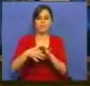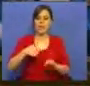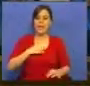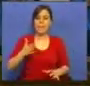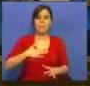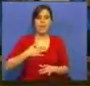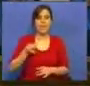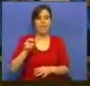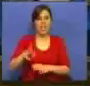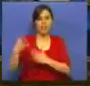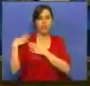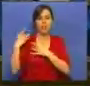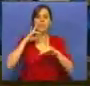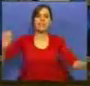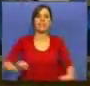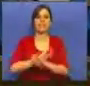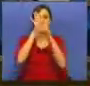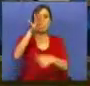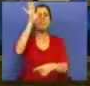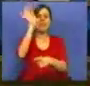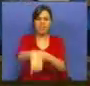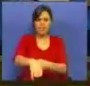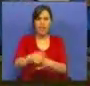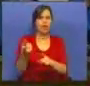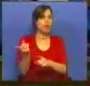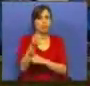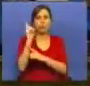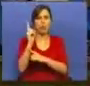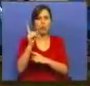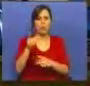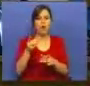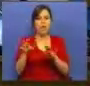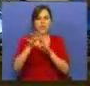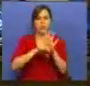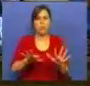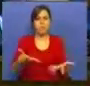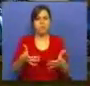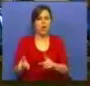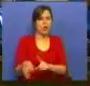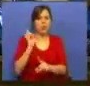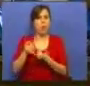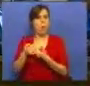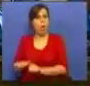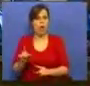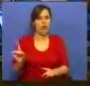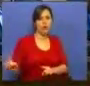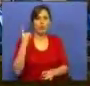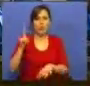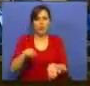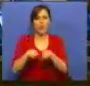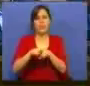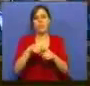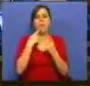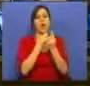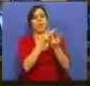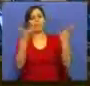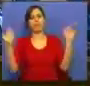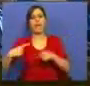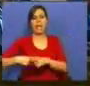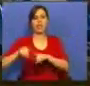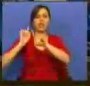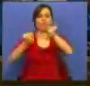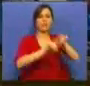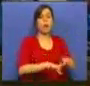que tutelaram. Sim à transparência, senhoras e senhores deputados, não à promiscuidade. Não aos deputados polivalentes e de